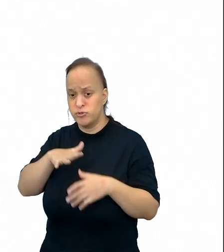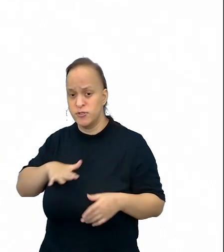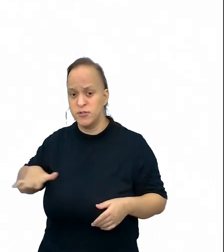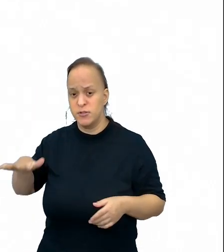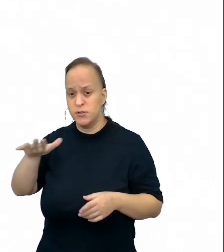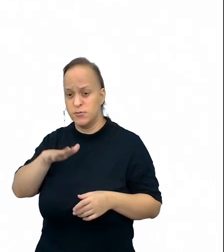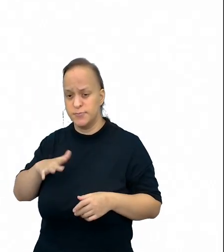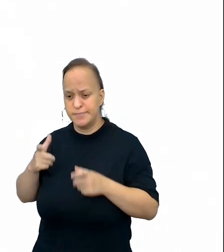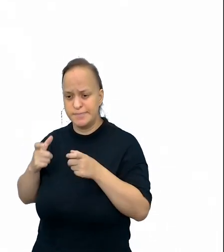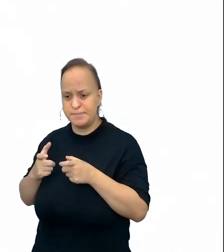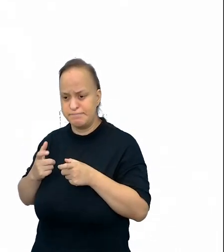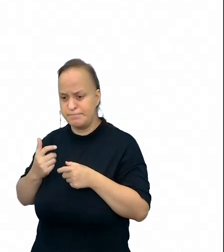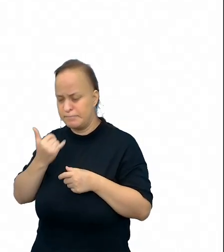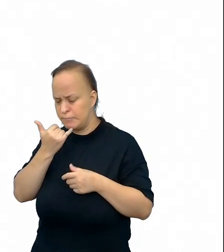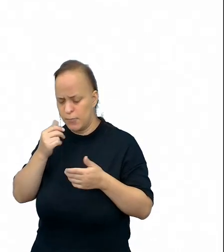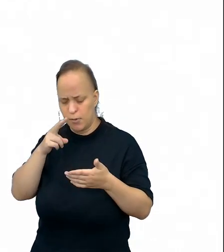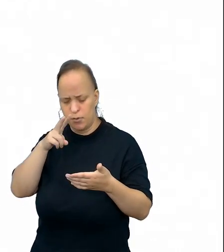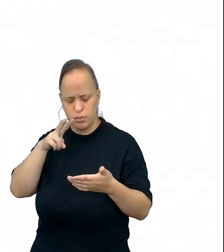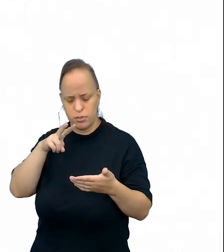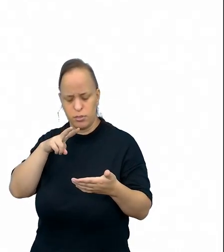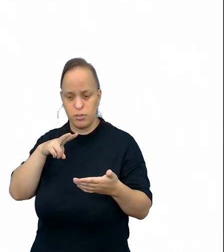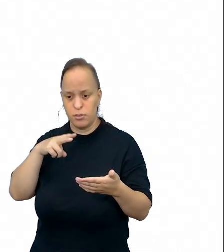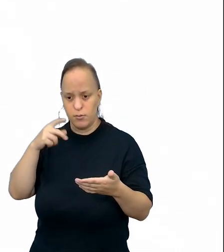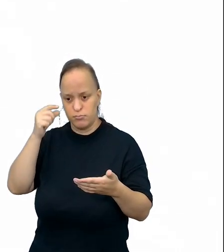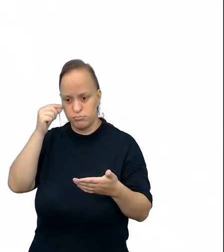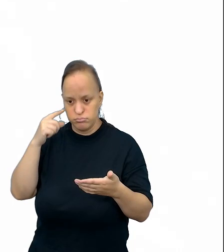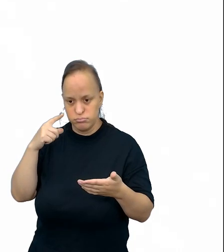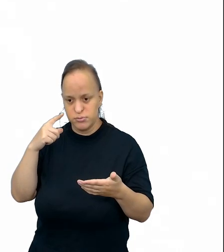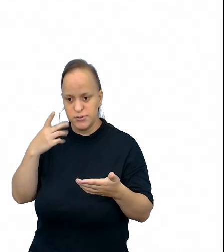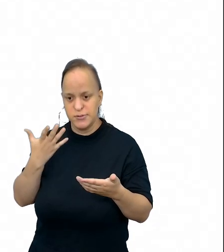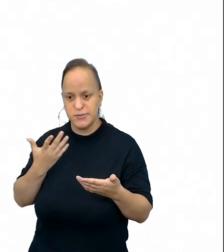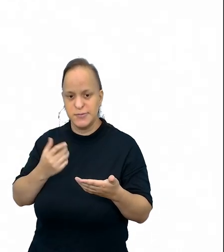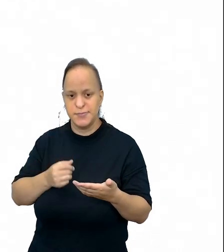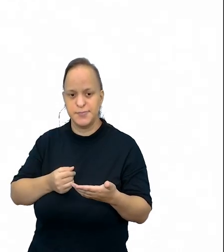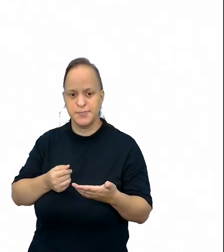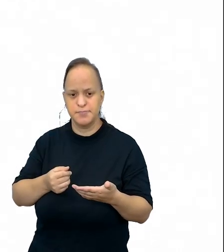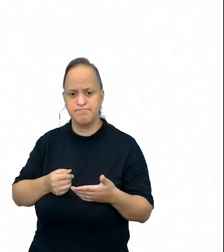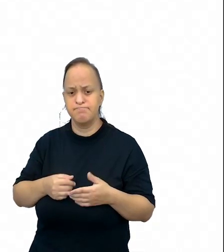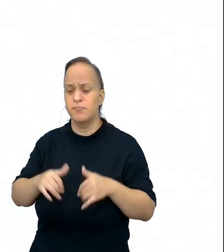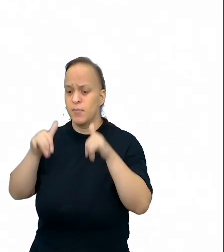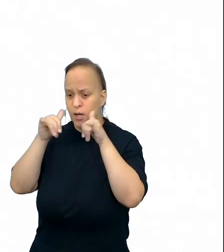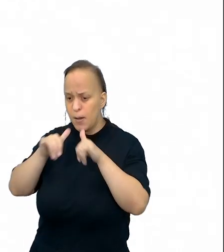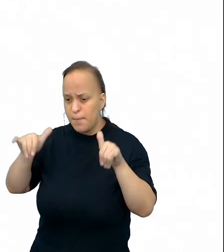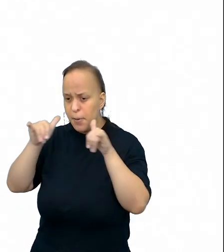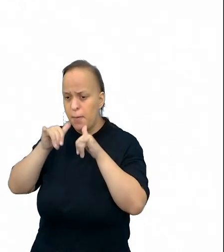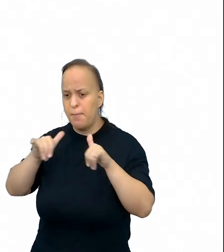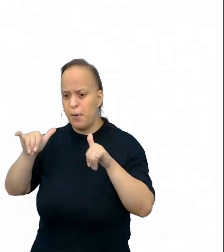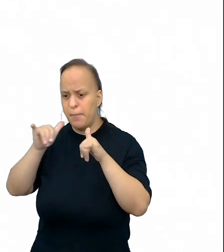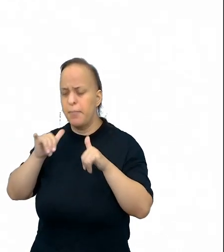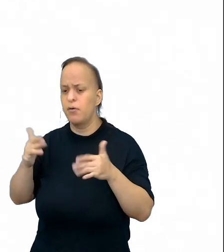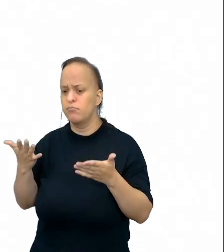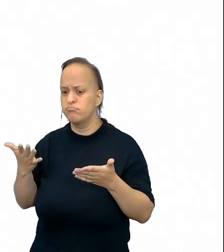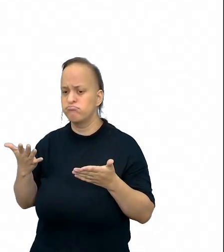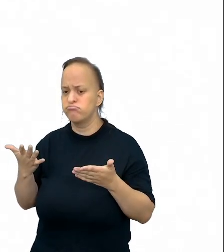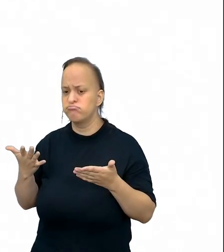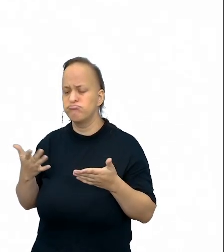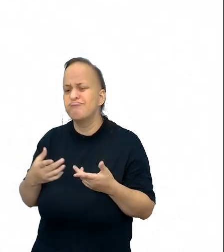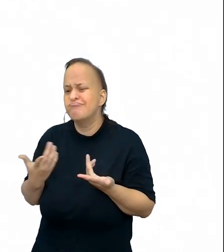desculpa, perdi aqui, elementos de interesse local ou global, notícias, fotodenúncias, fotoreportagens, todos